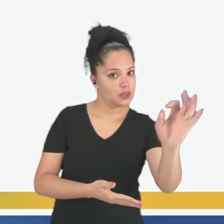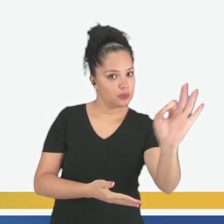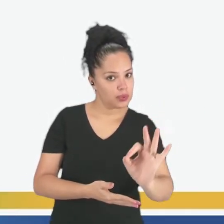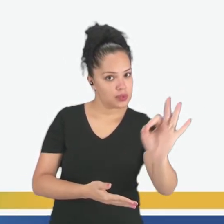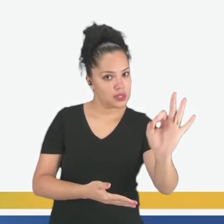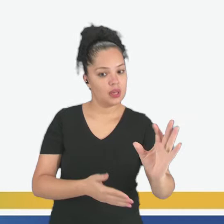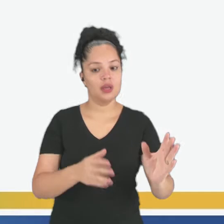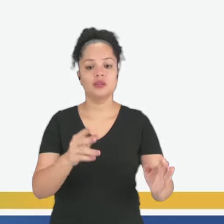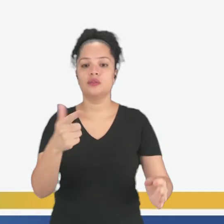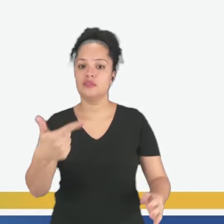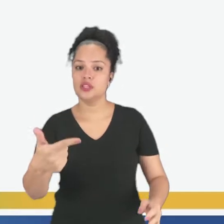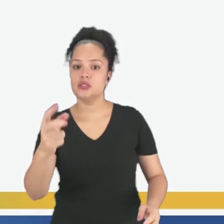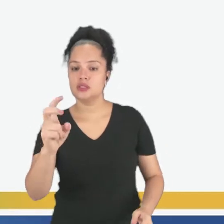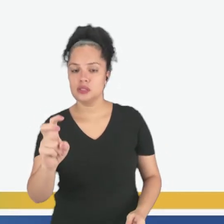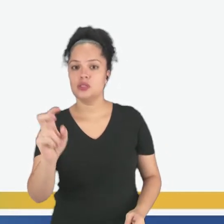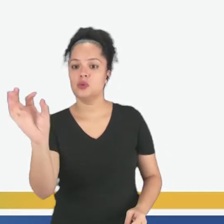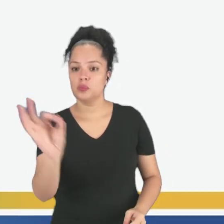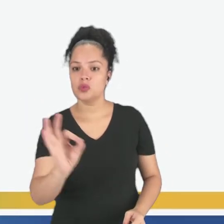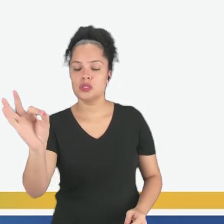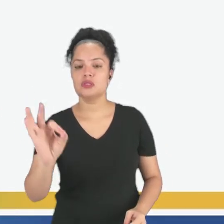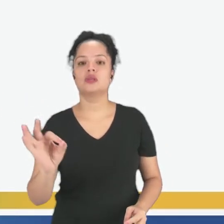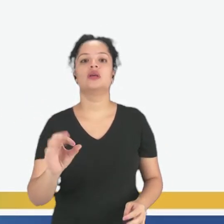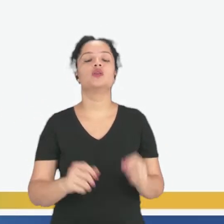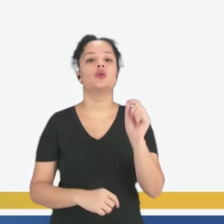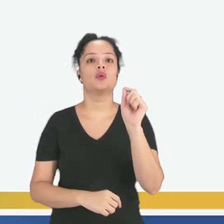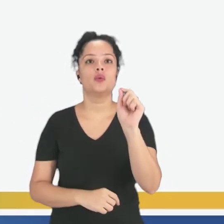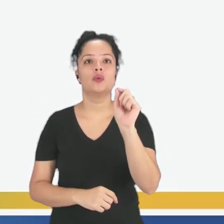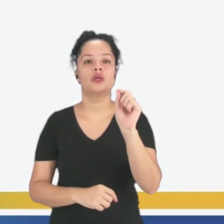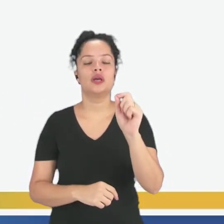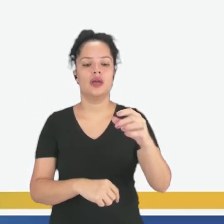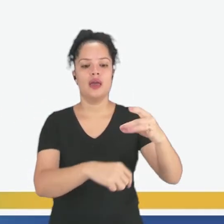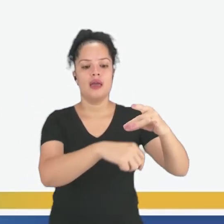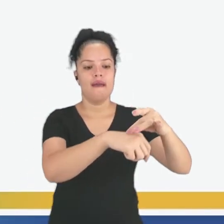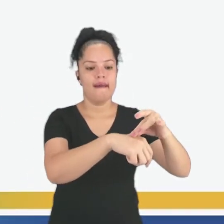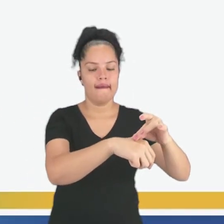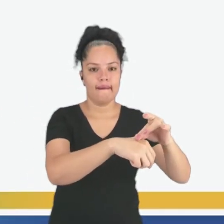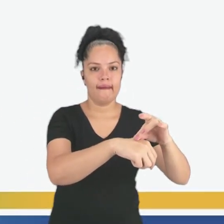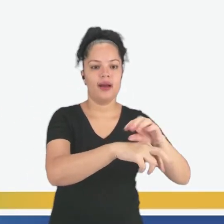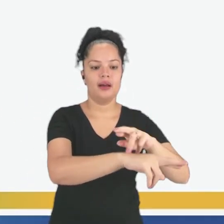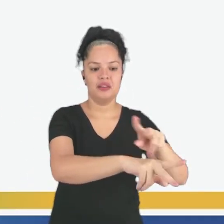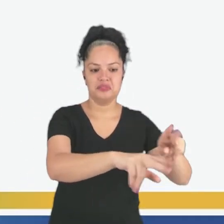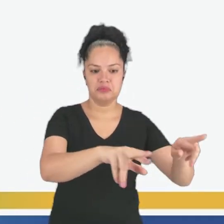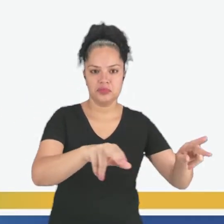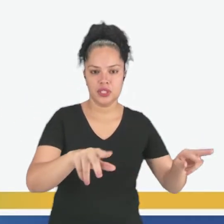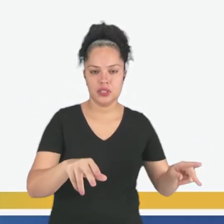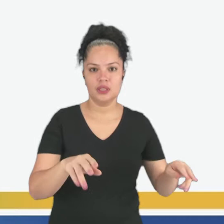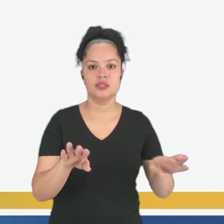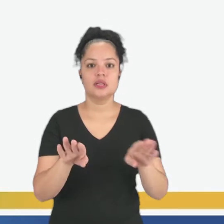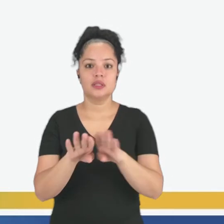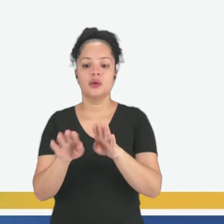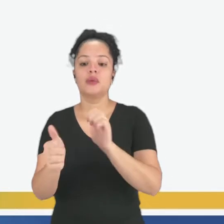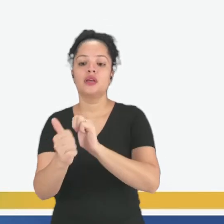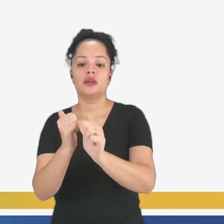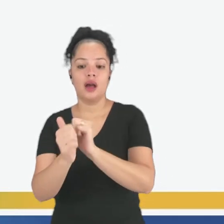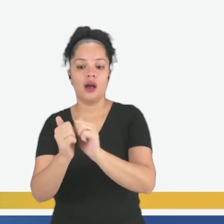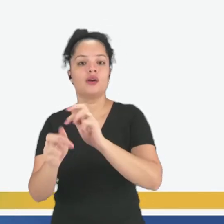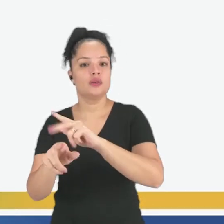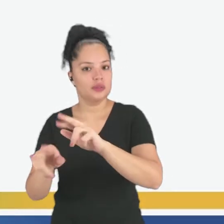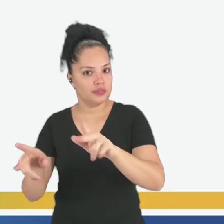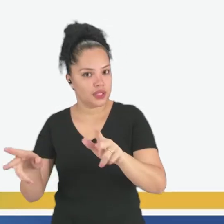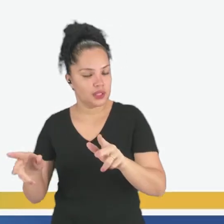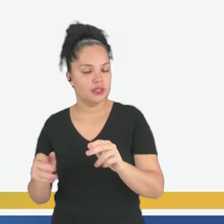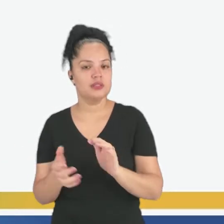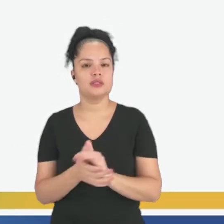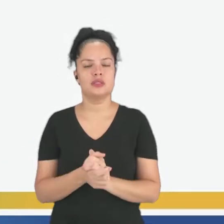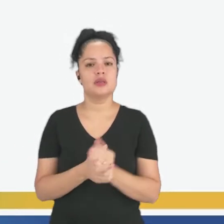ser de proteínas, e os outros 25% de carbohydrates, de carboidratos. Então, se